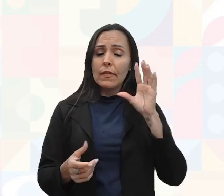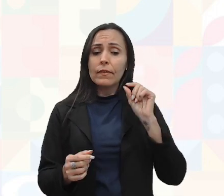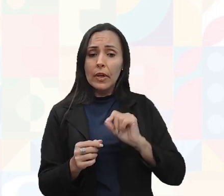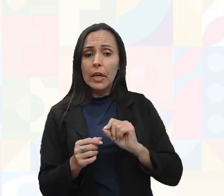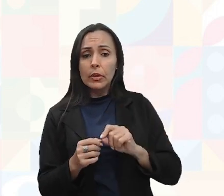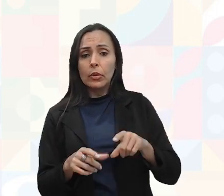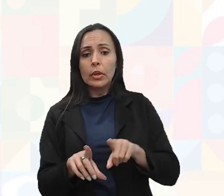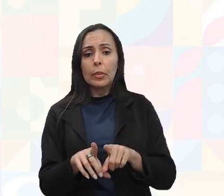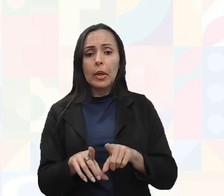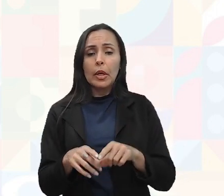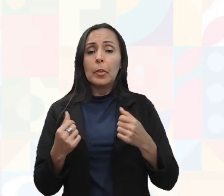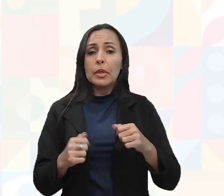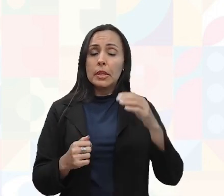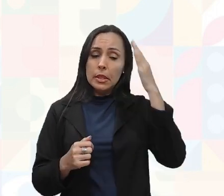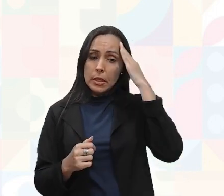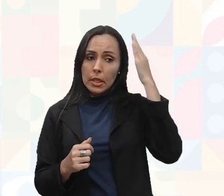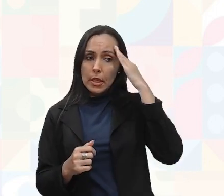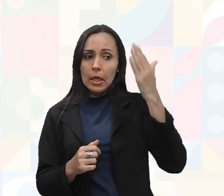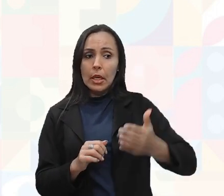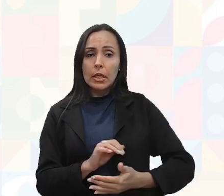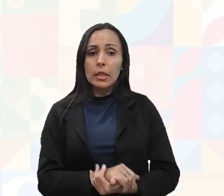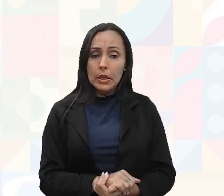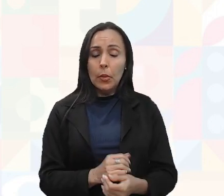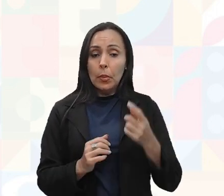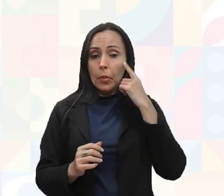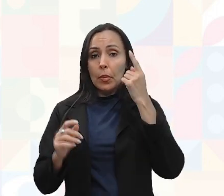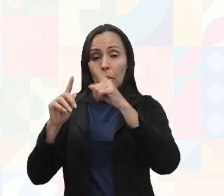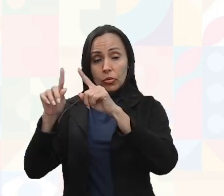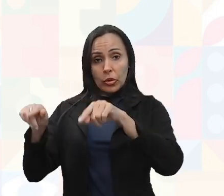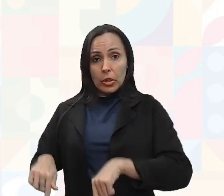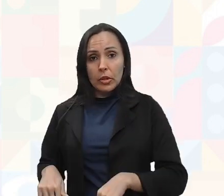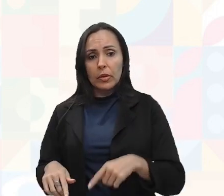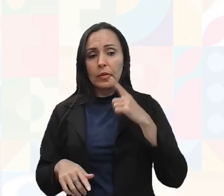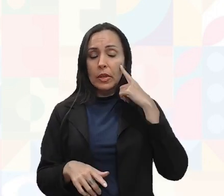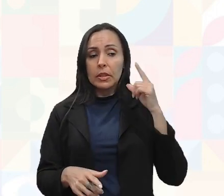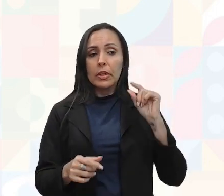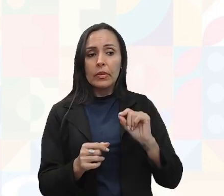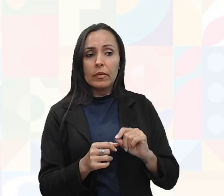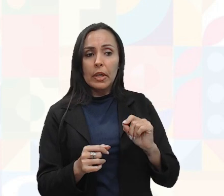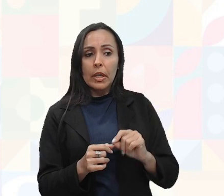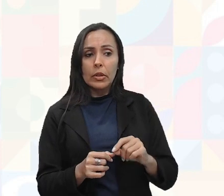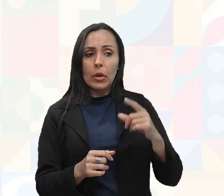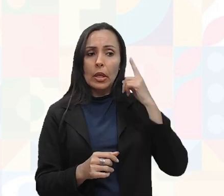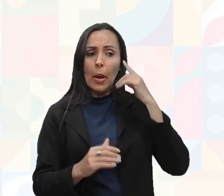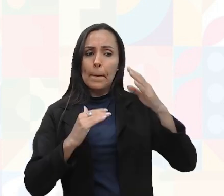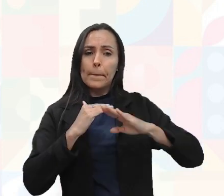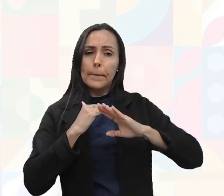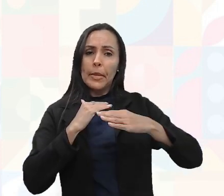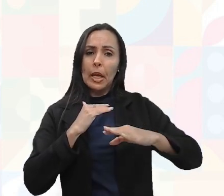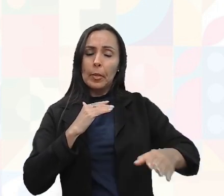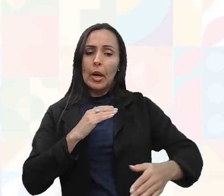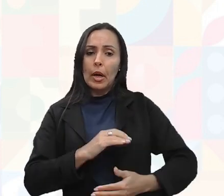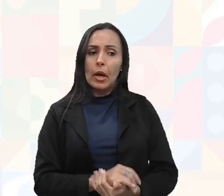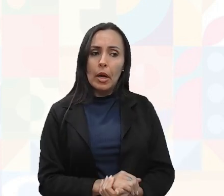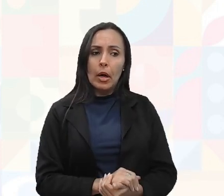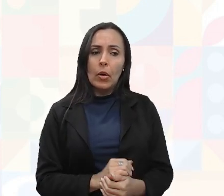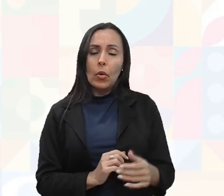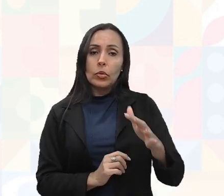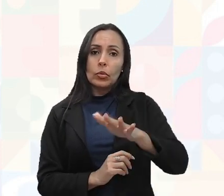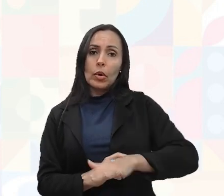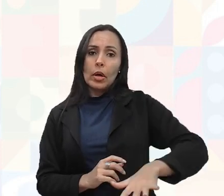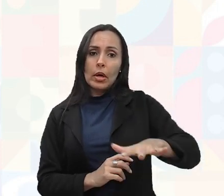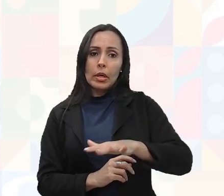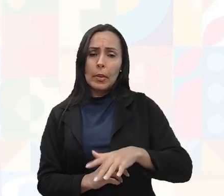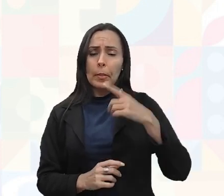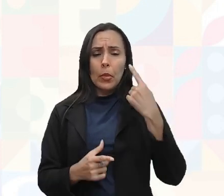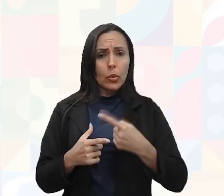que entender, olha, será que esse projeto vai ser feito à beira-mar ou ele vai ser feito numa área de campo? Por